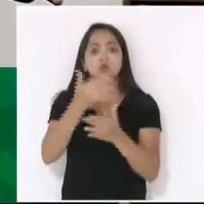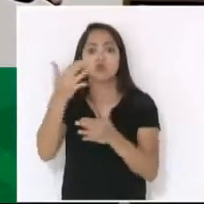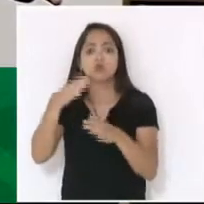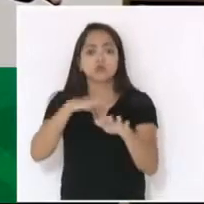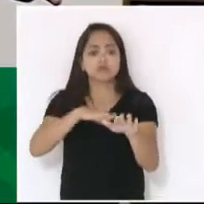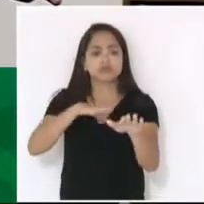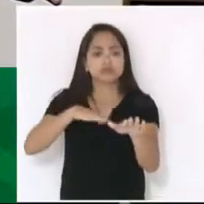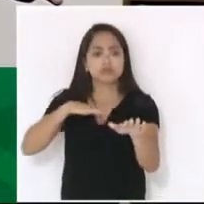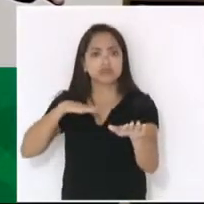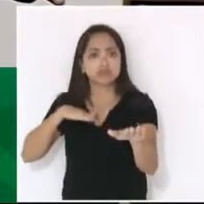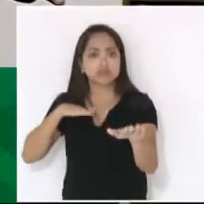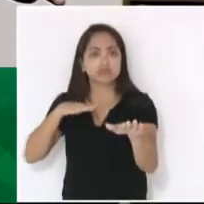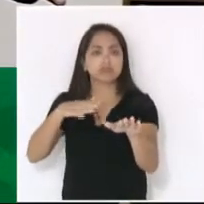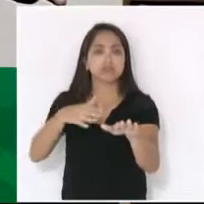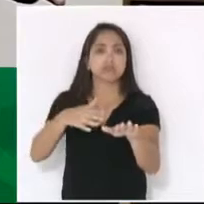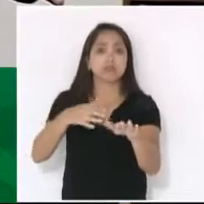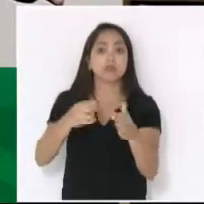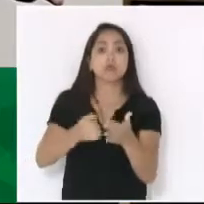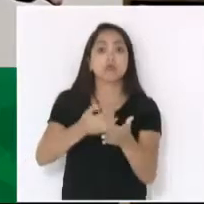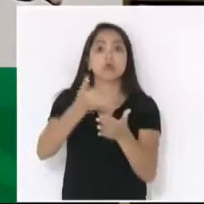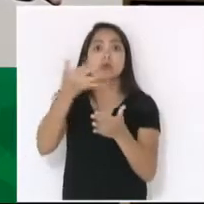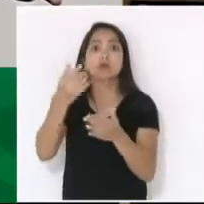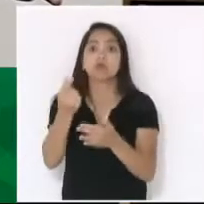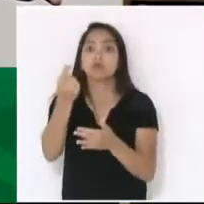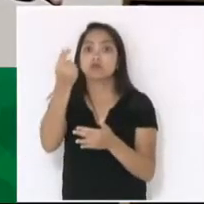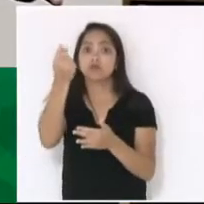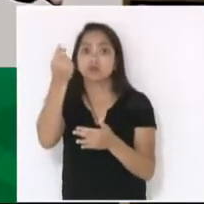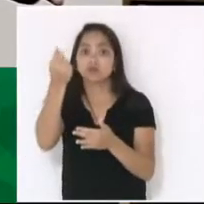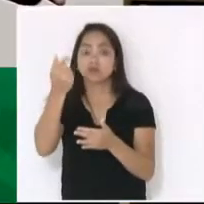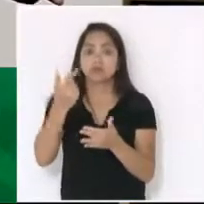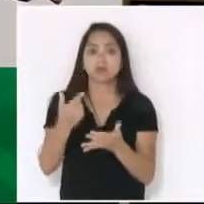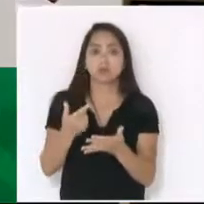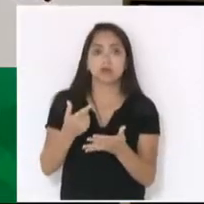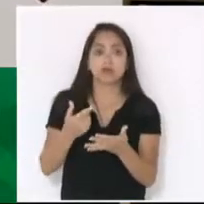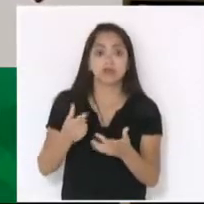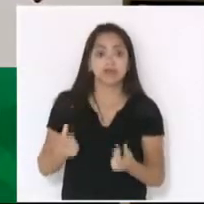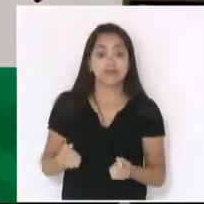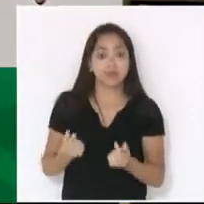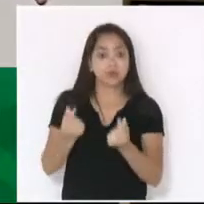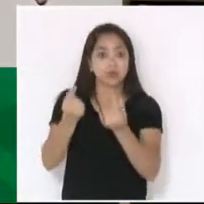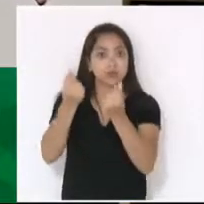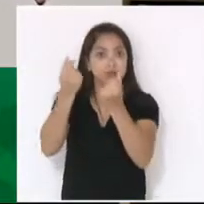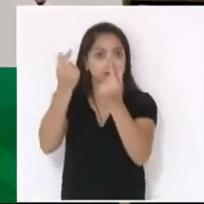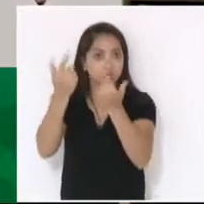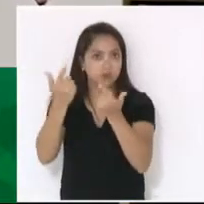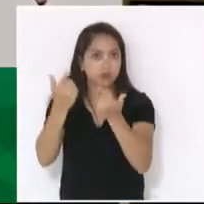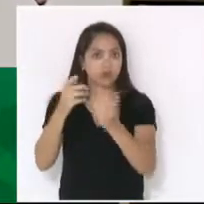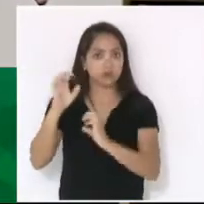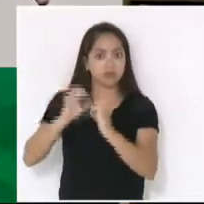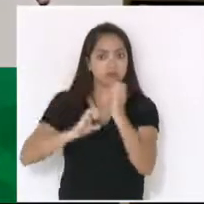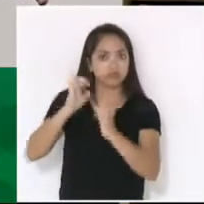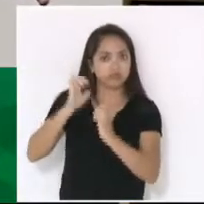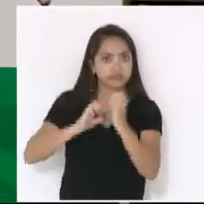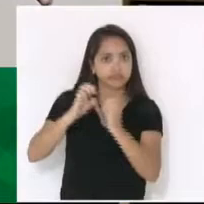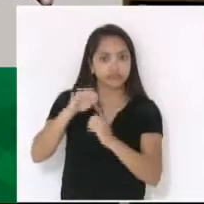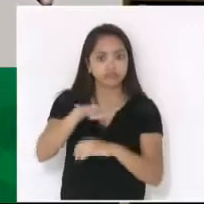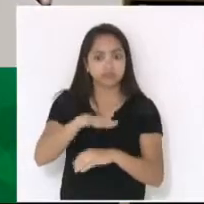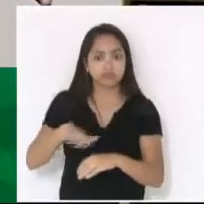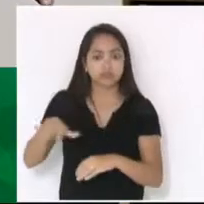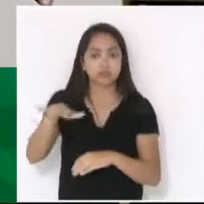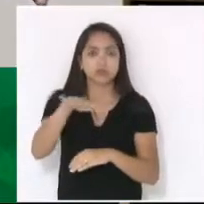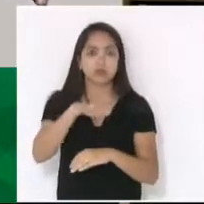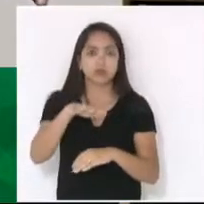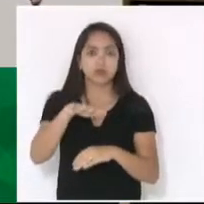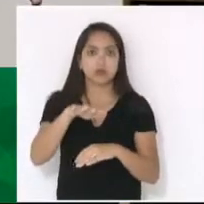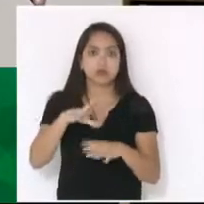pátios e os valores deixando milionário cada vez mais um proprietário de área cinco